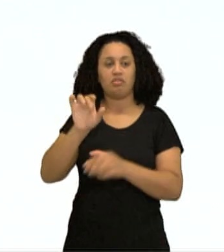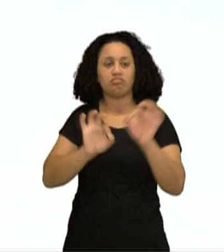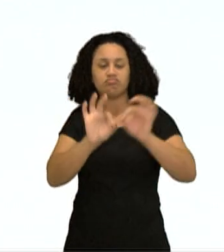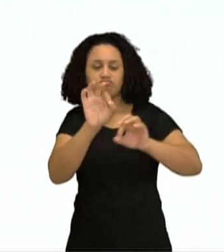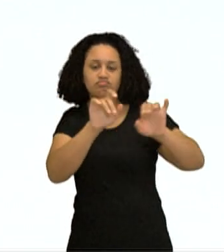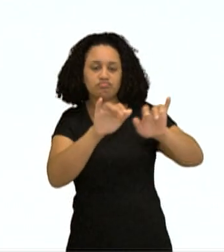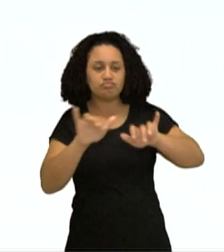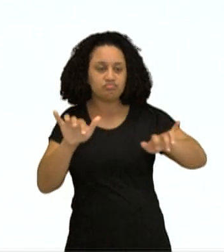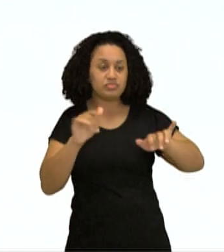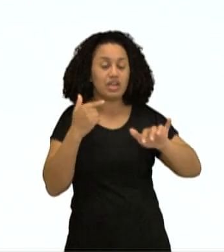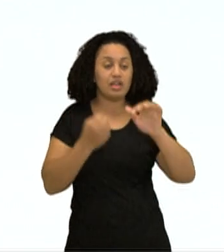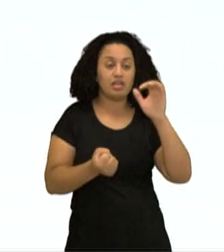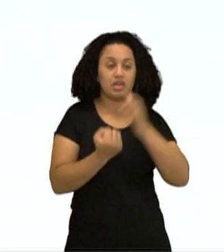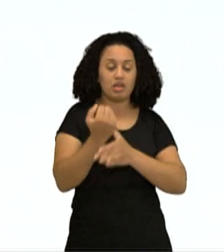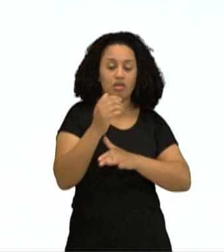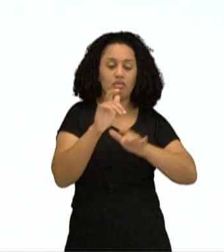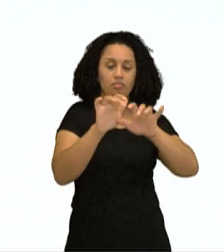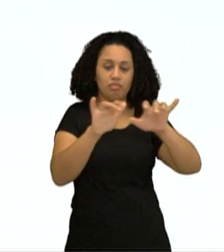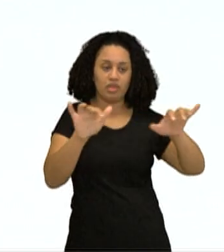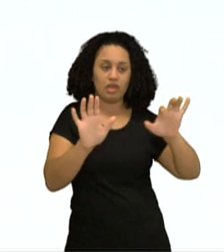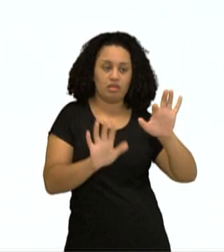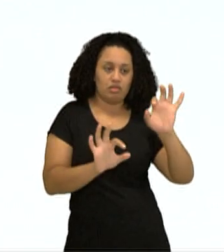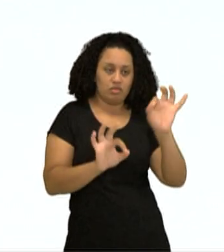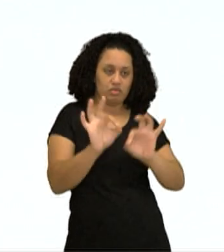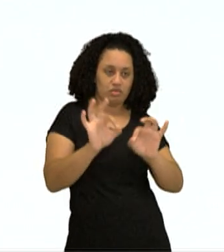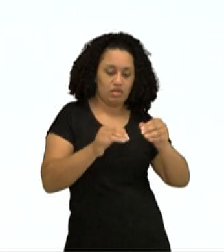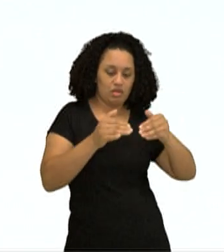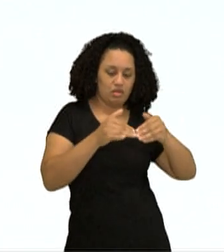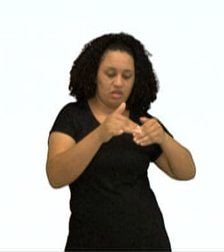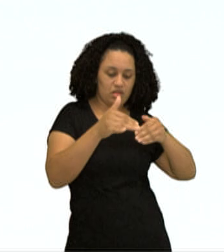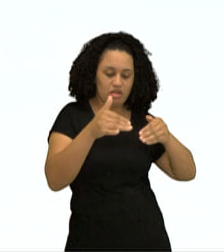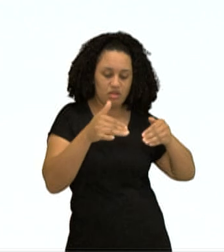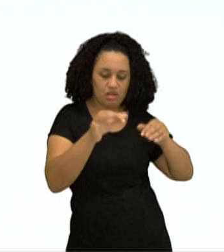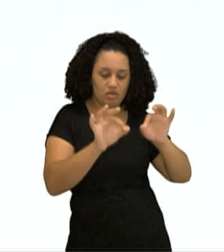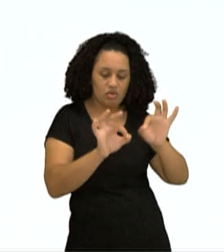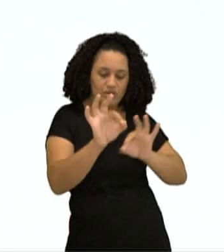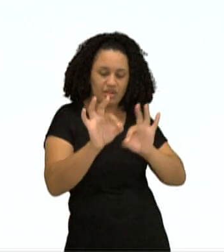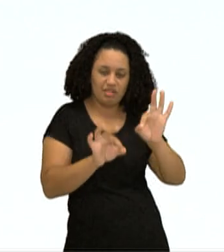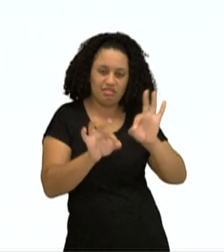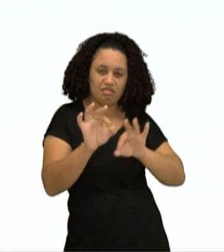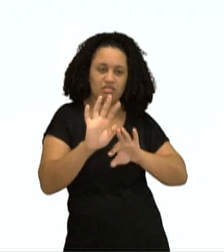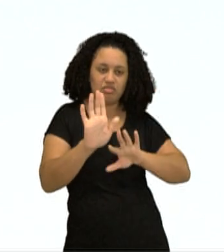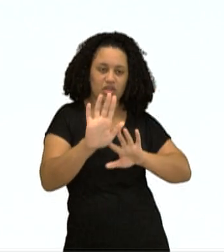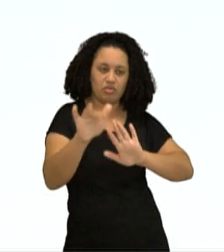Ele criou o piano preparado, ele colocou aqui, intervenções dentro